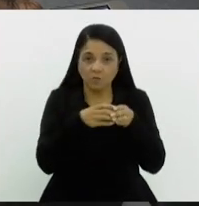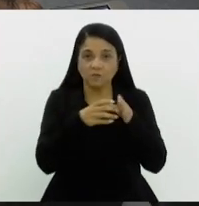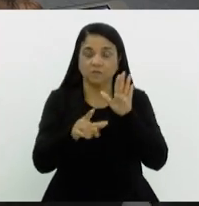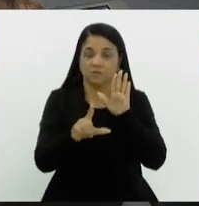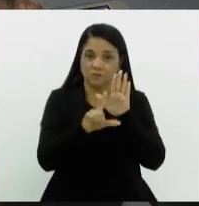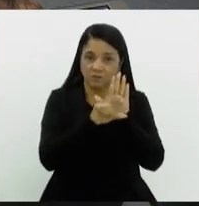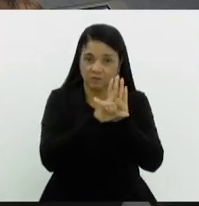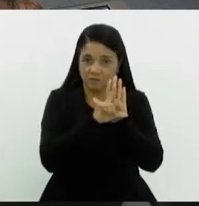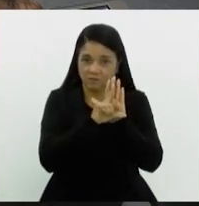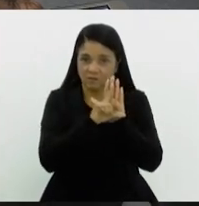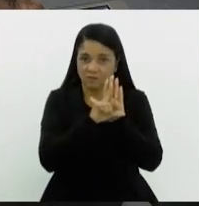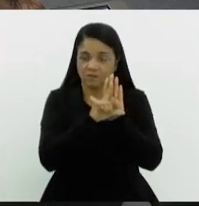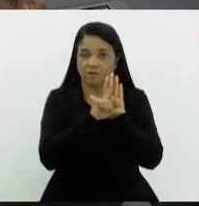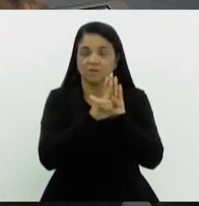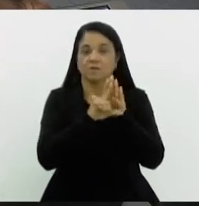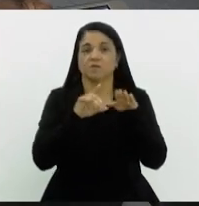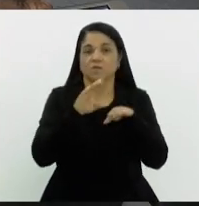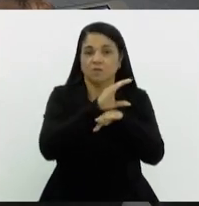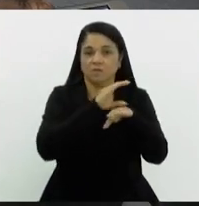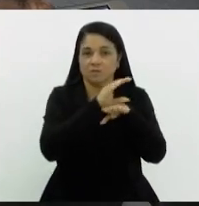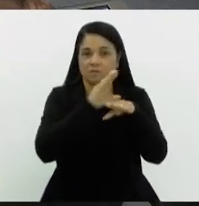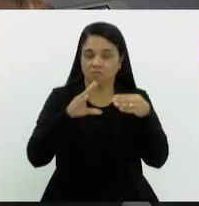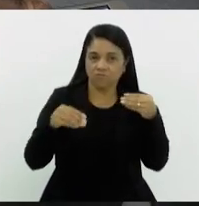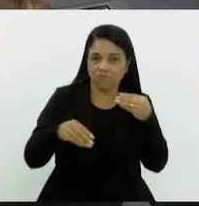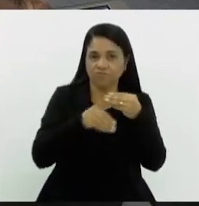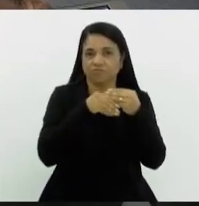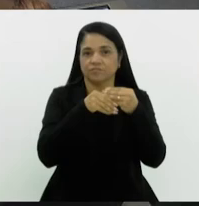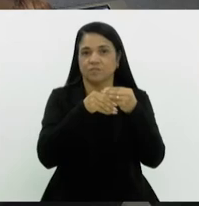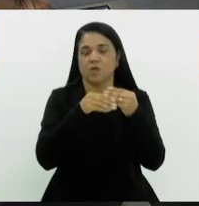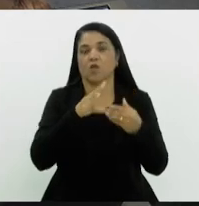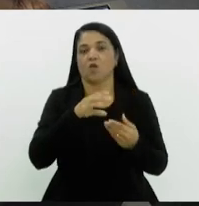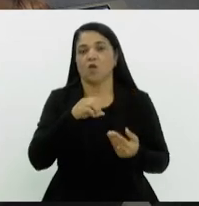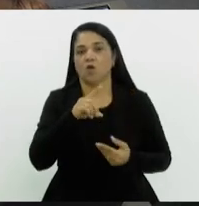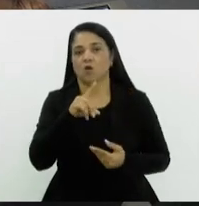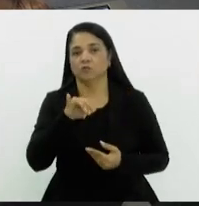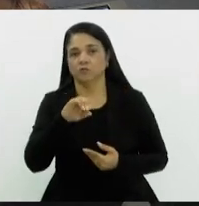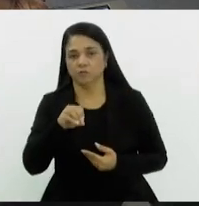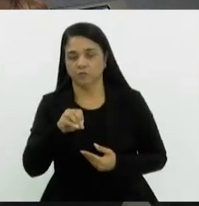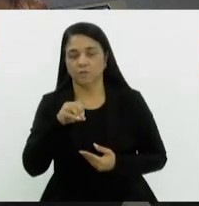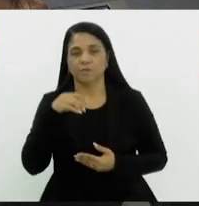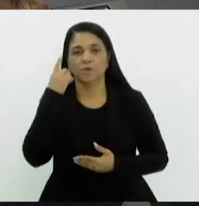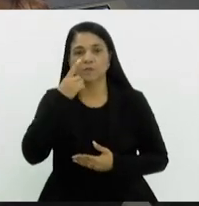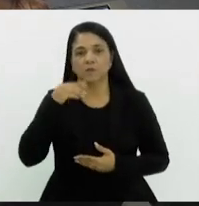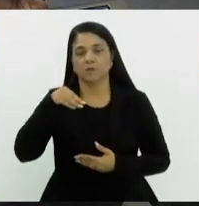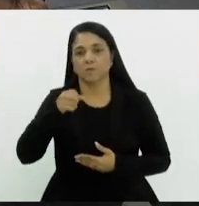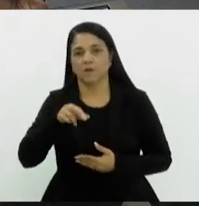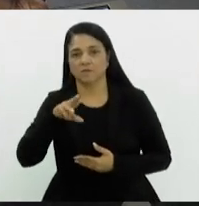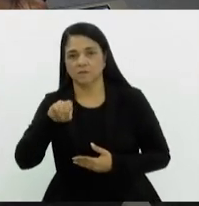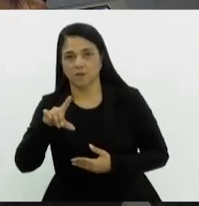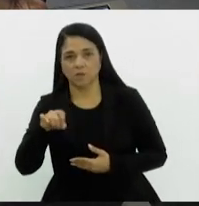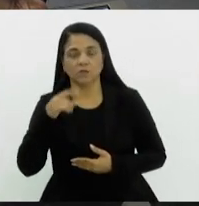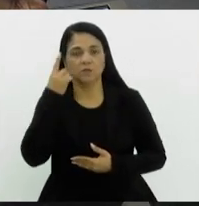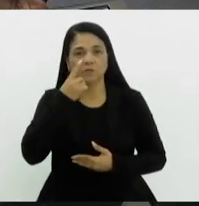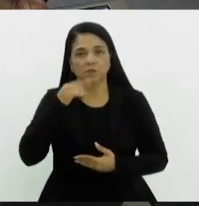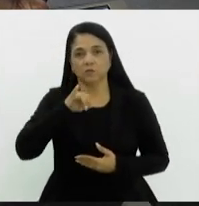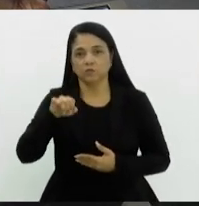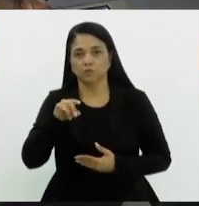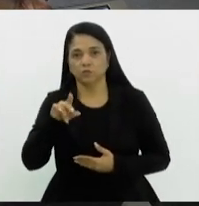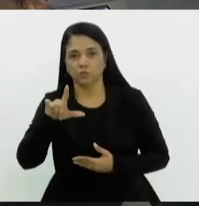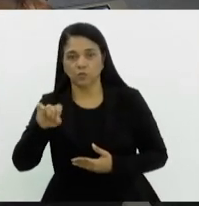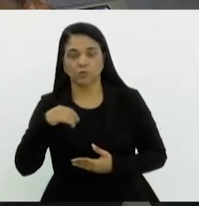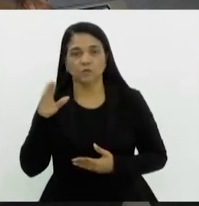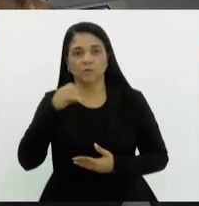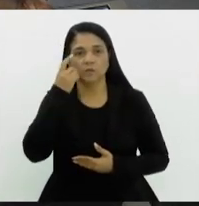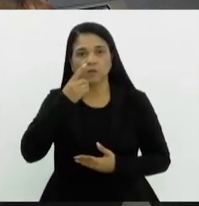Legislação Constitucional Complementar e Código, deputado Marcelo Dino, deputado Júlio Rocha, deputado Chico Machado,